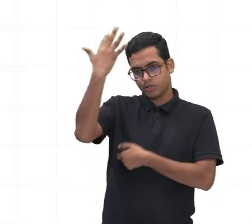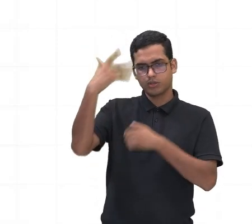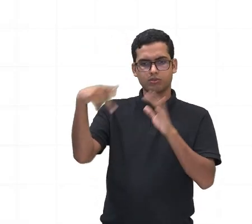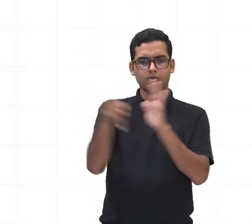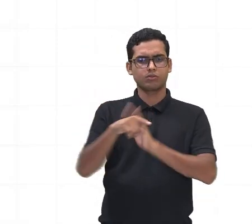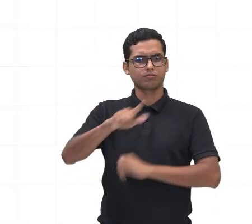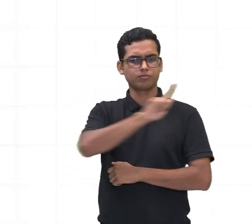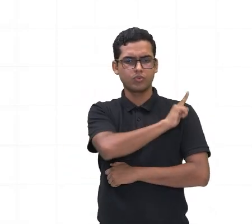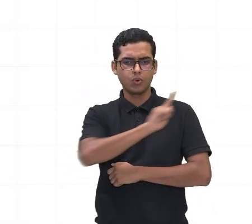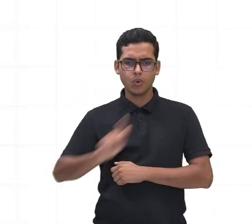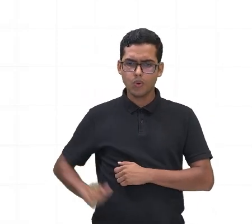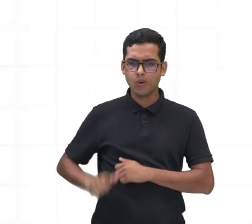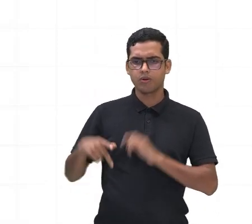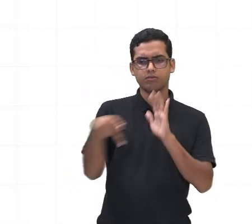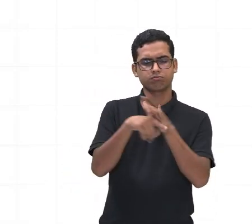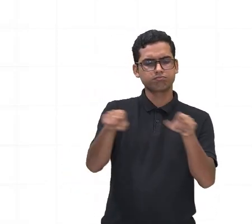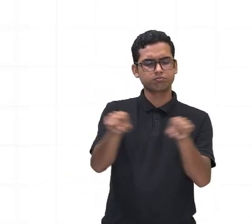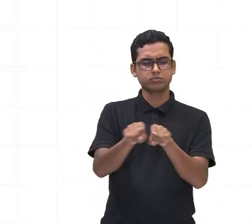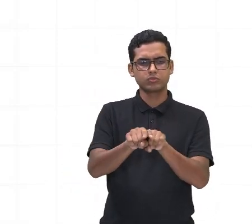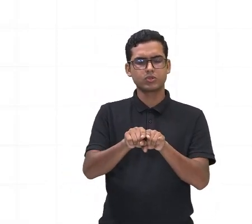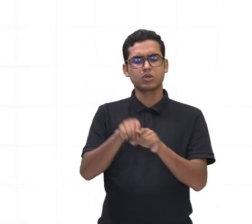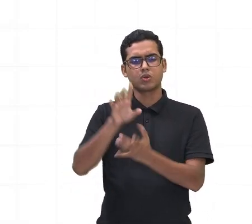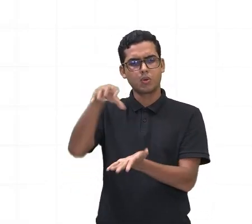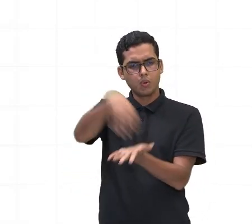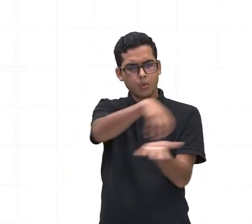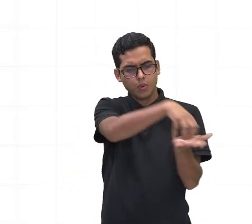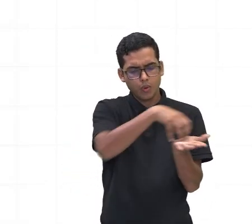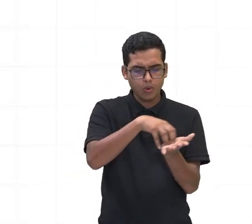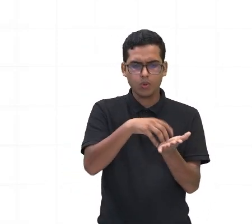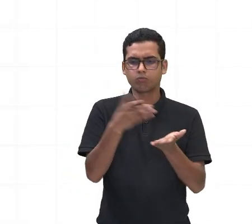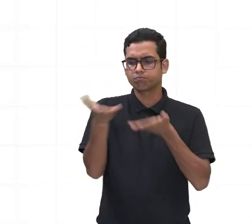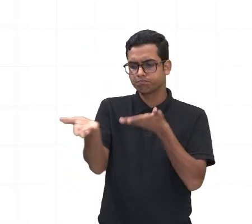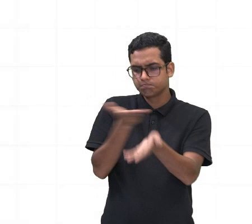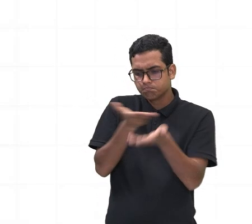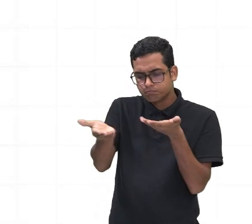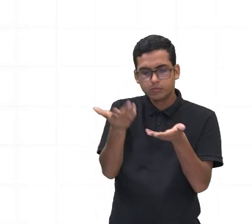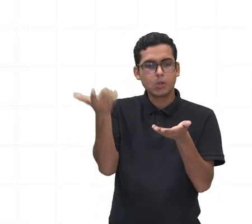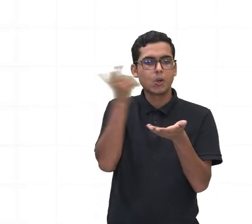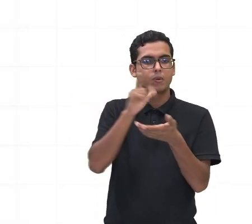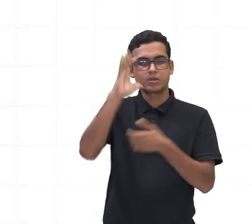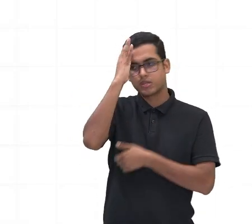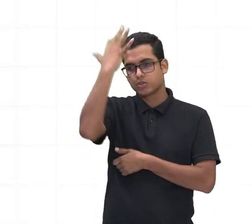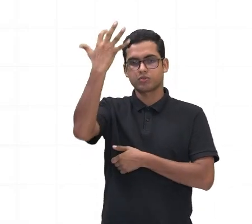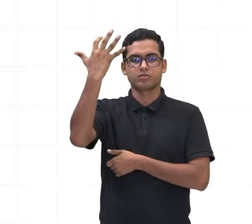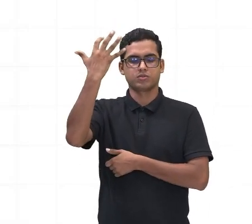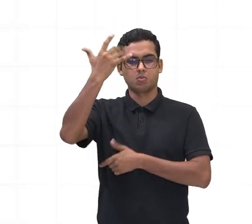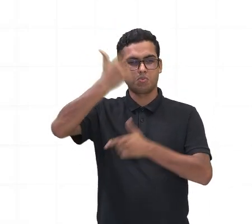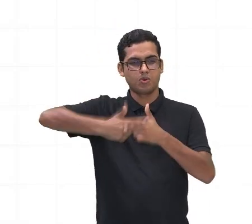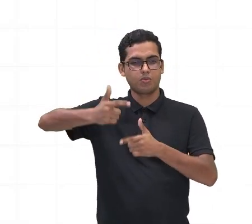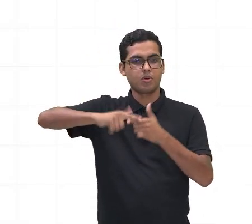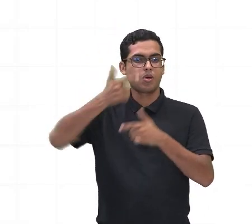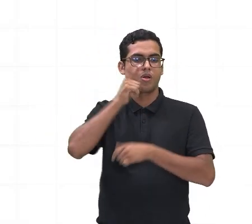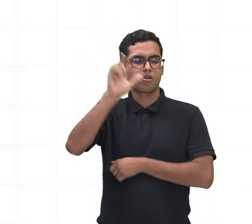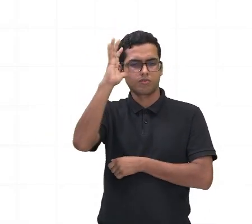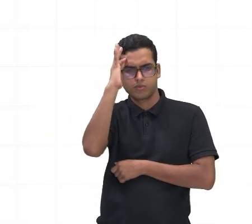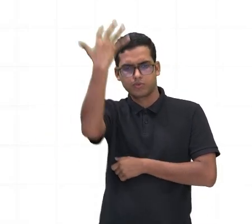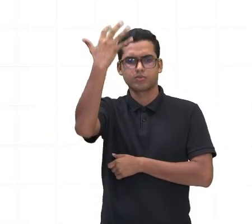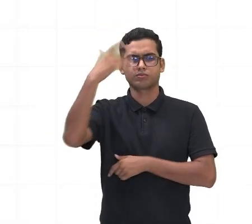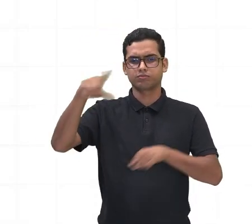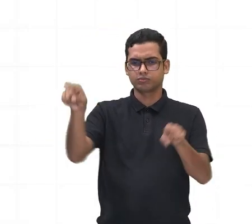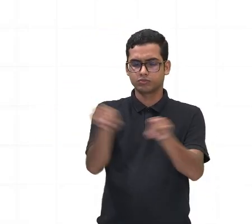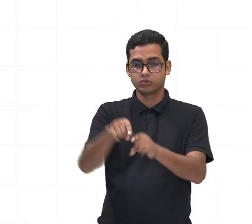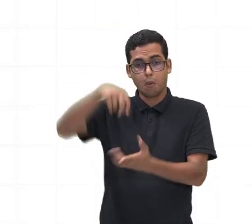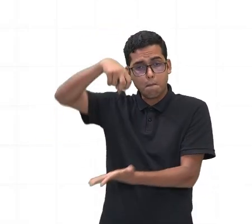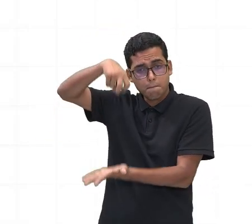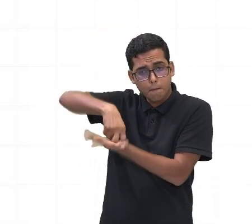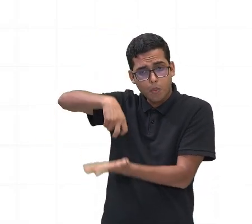Estado, aos órgãos que compõem o Estado, né, mediar e resolver esses conflitos. Né? Punir se tiver que